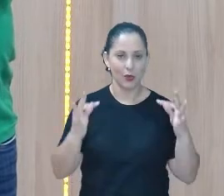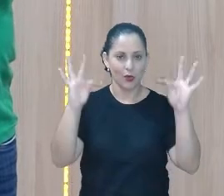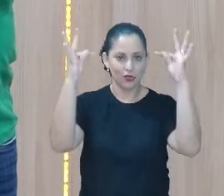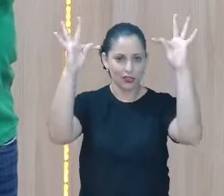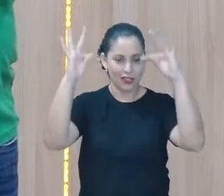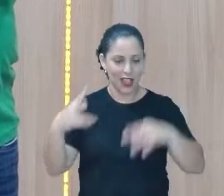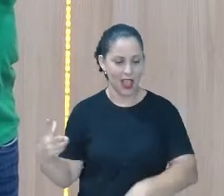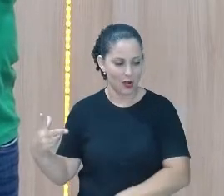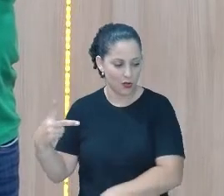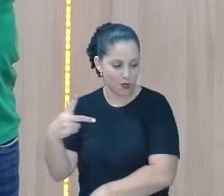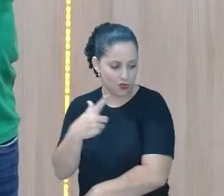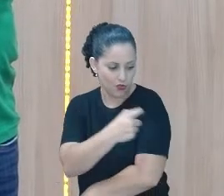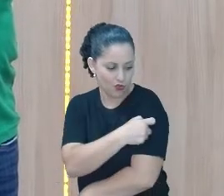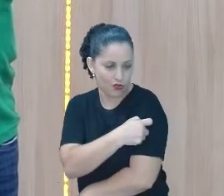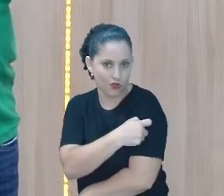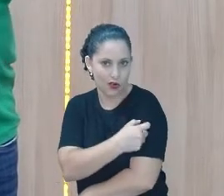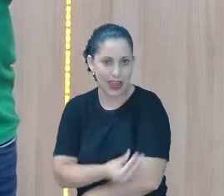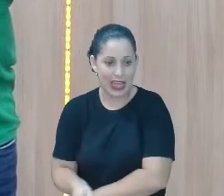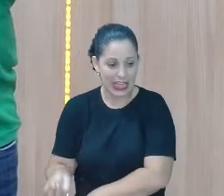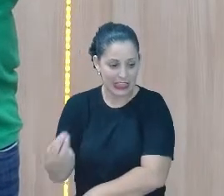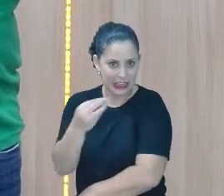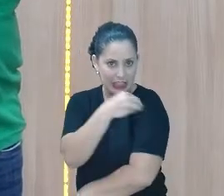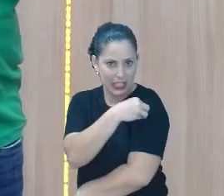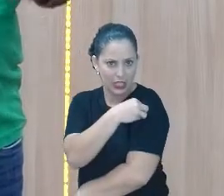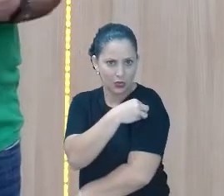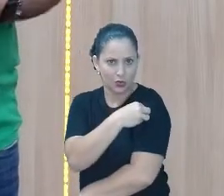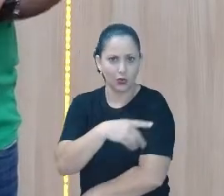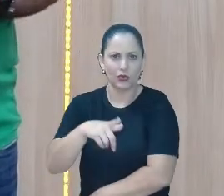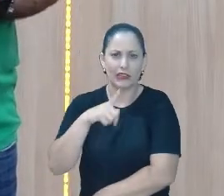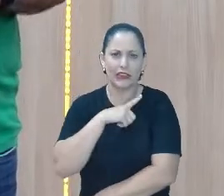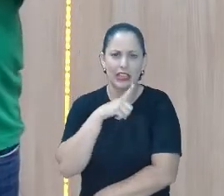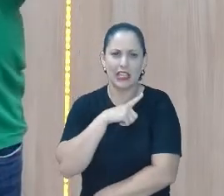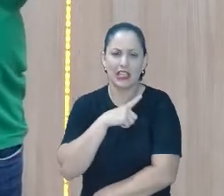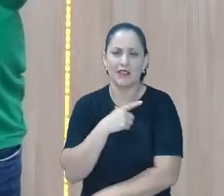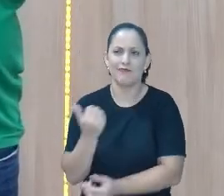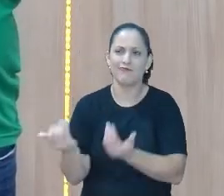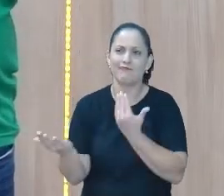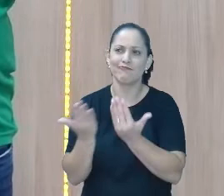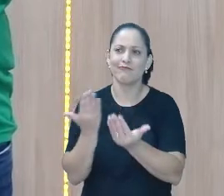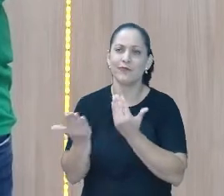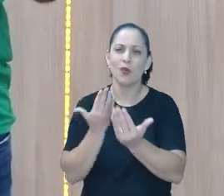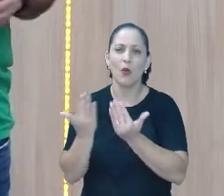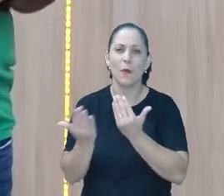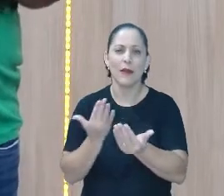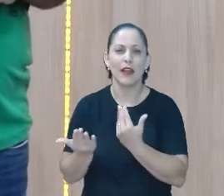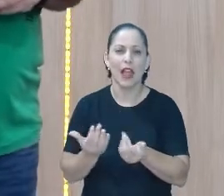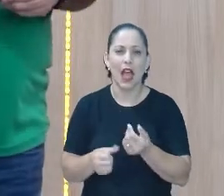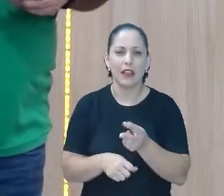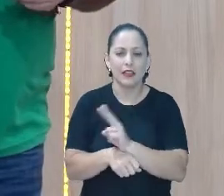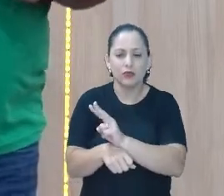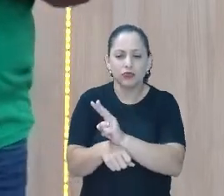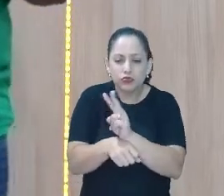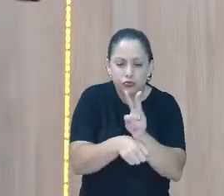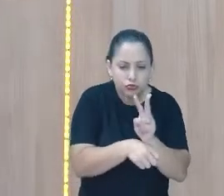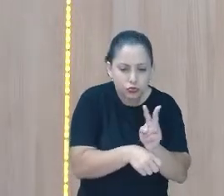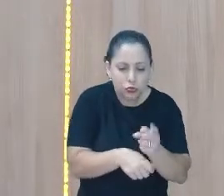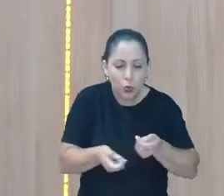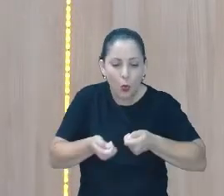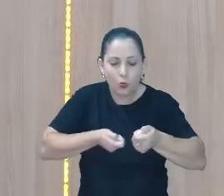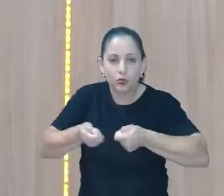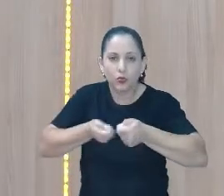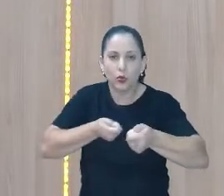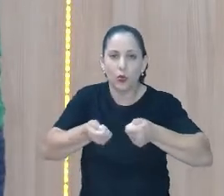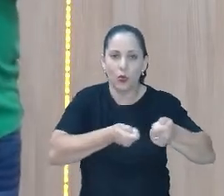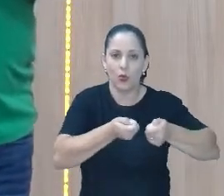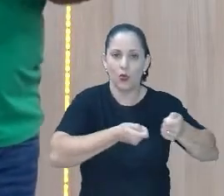seriam inoculados dentro da gente para que a gente fosse monitorado por espiões internacionais. Aí eu digo, que